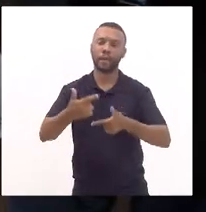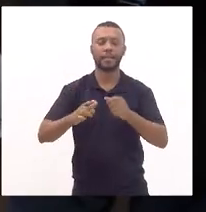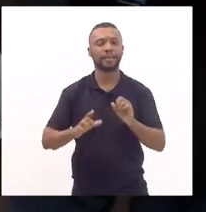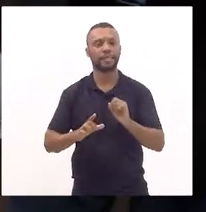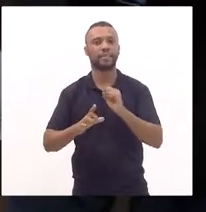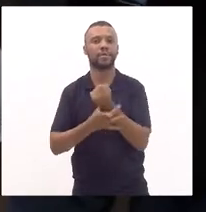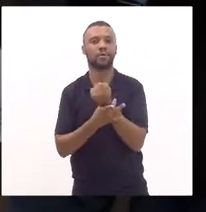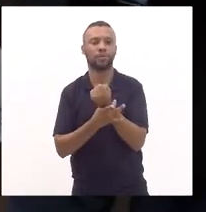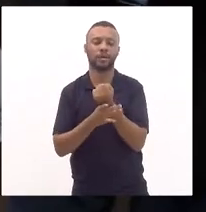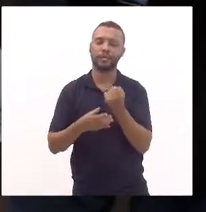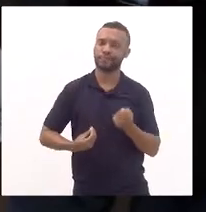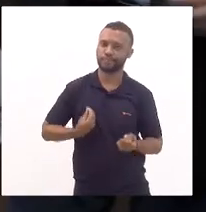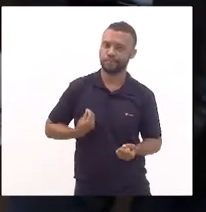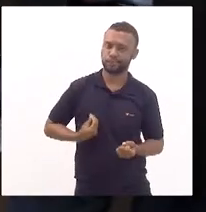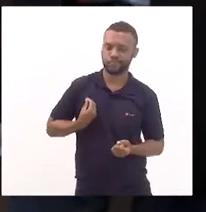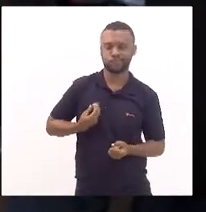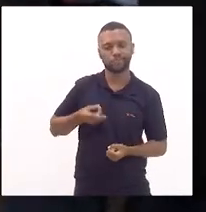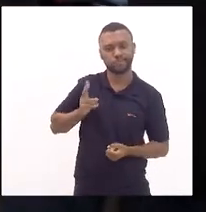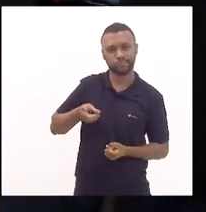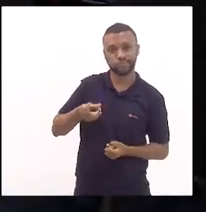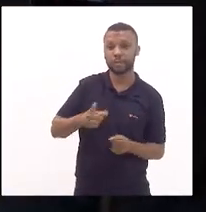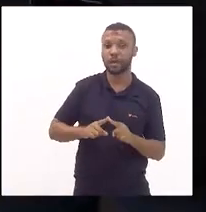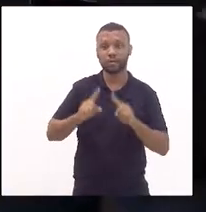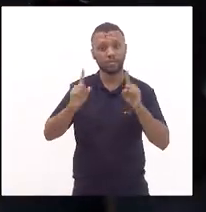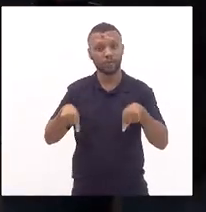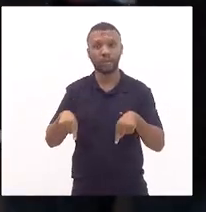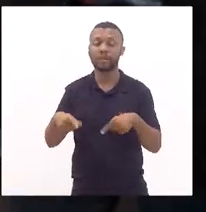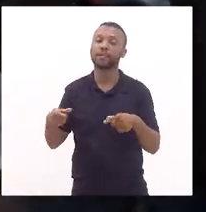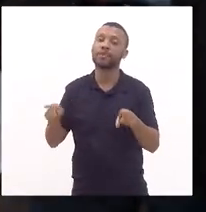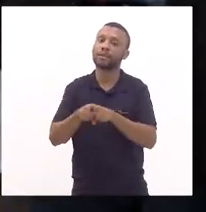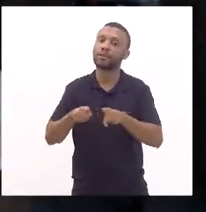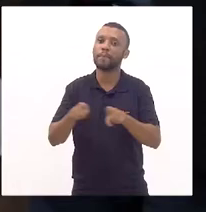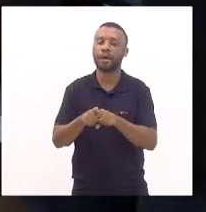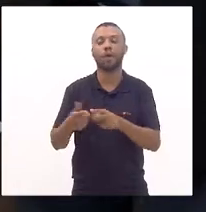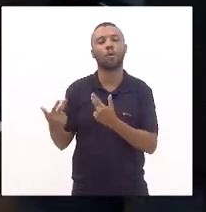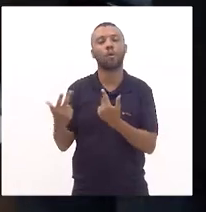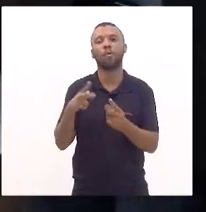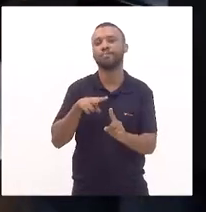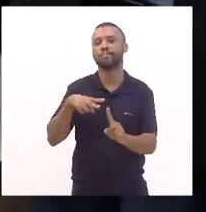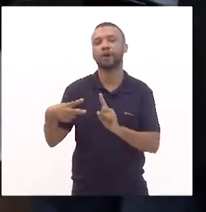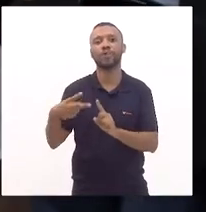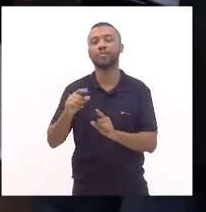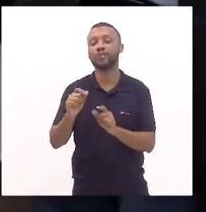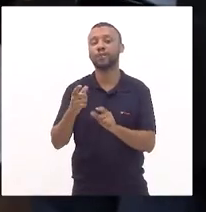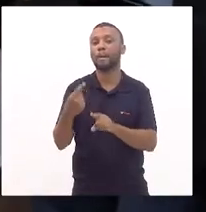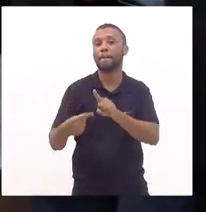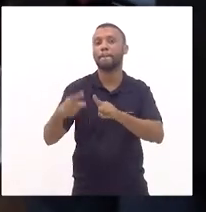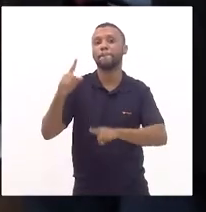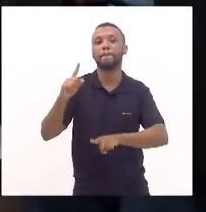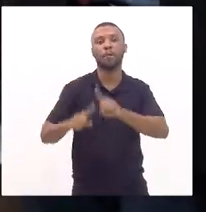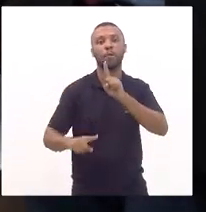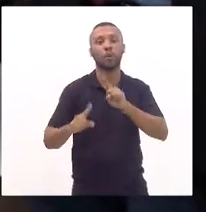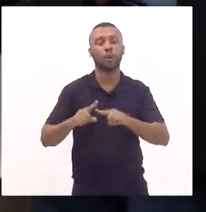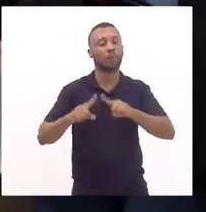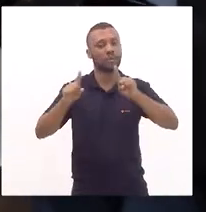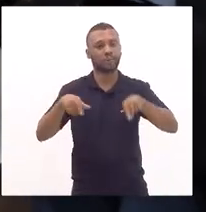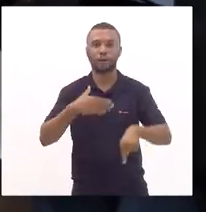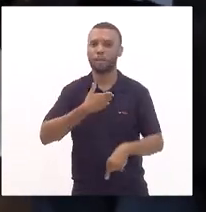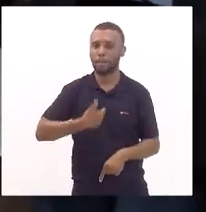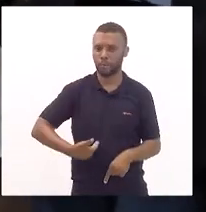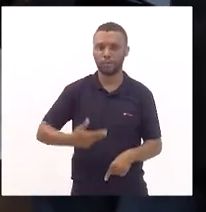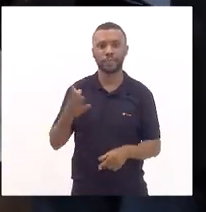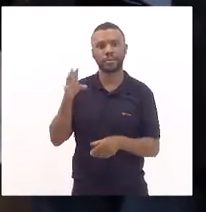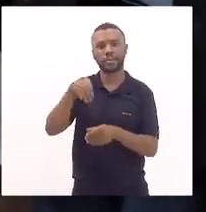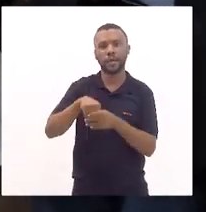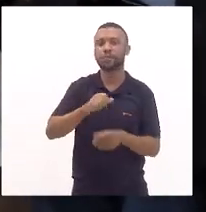de permanência desse trabalhador e, ao mesmo tempo, uma perspectiva de crescimento como servidor público